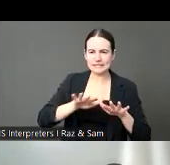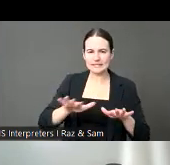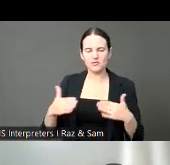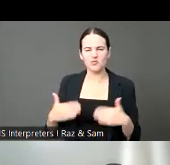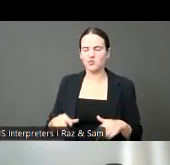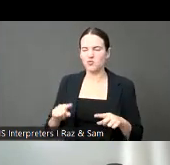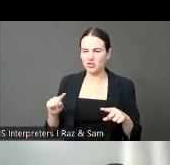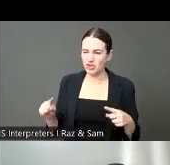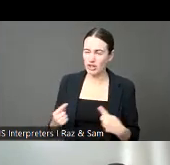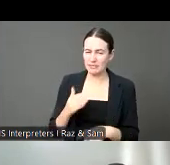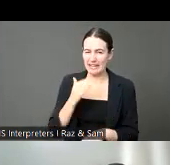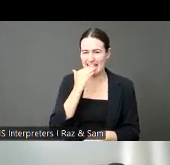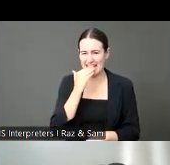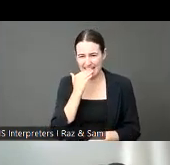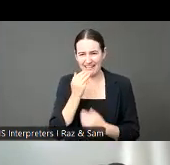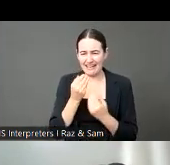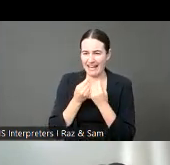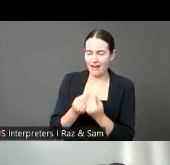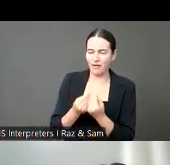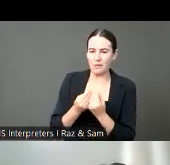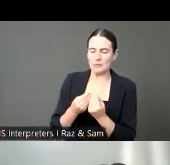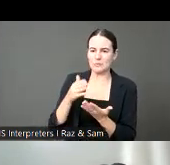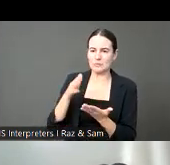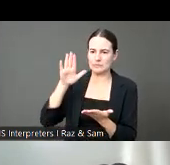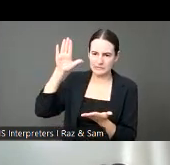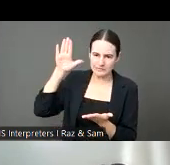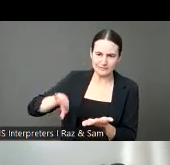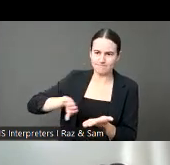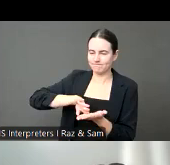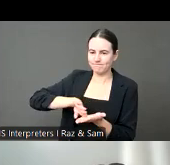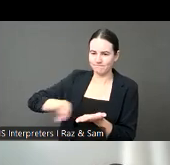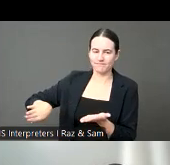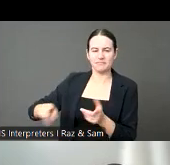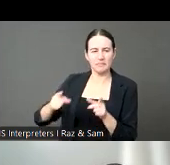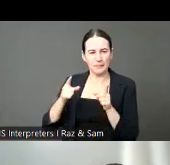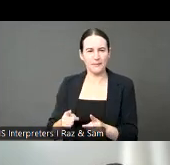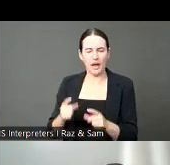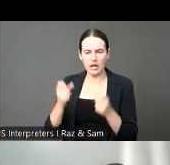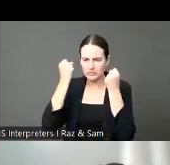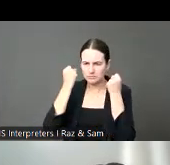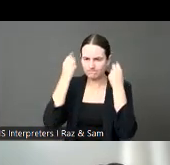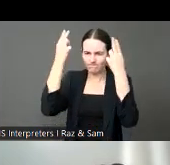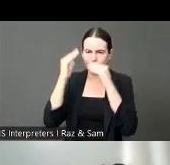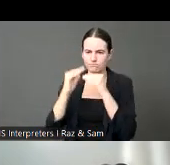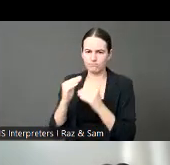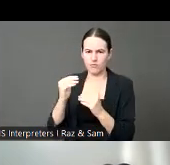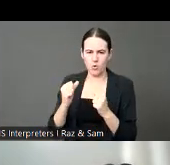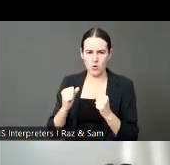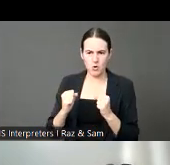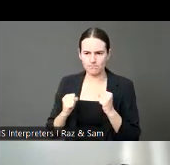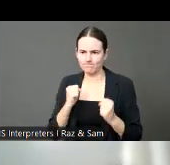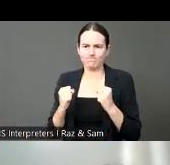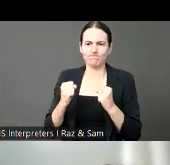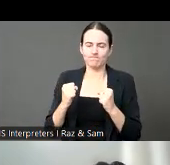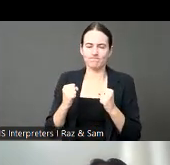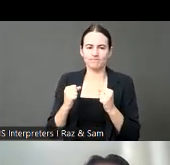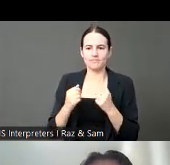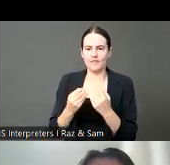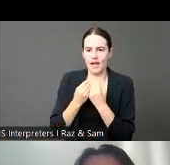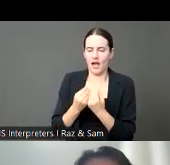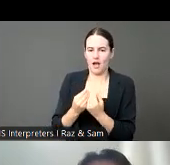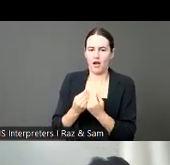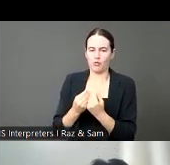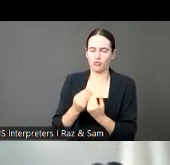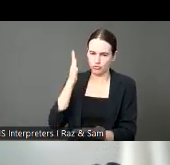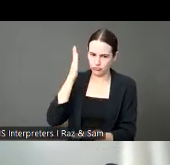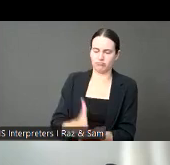agressivos nessa abordagem para que a gente possa, de fato, eliminar. Especialmente devido às desigualdades